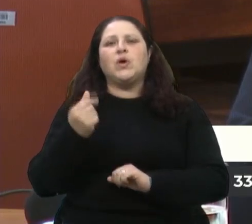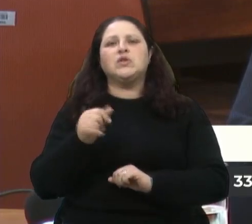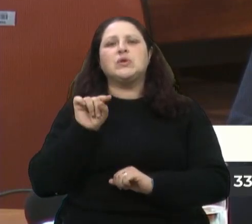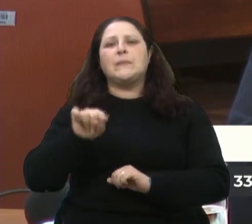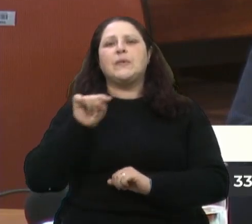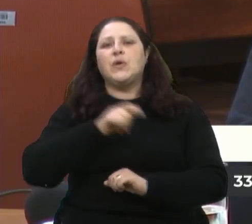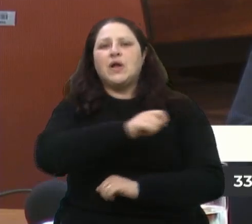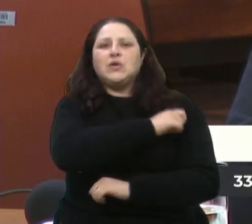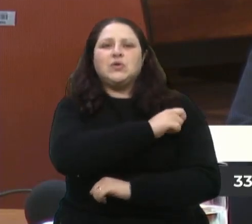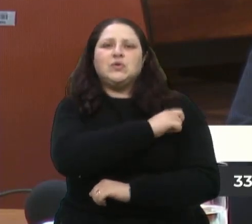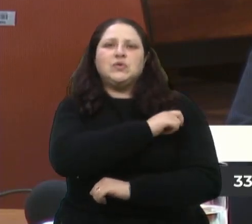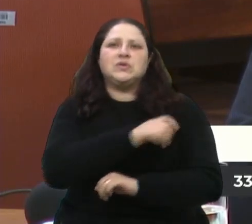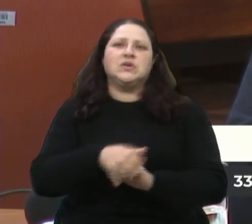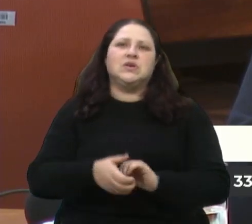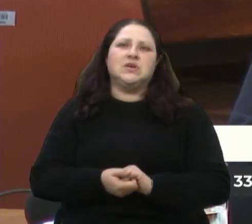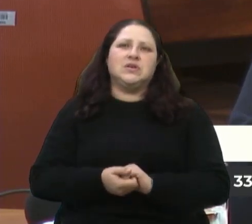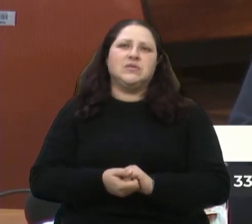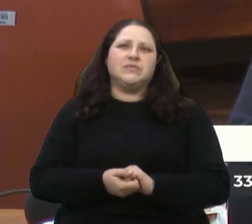temos? A